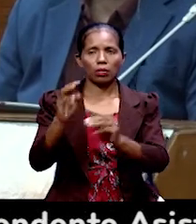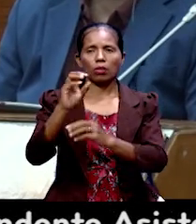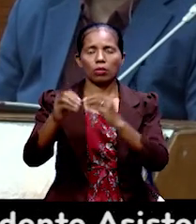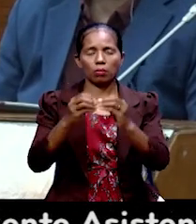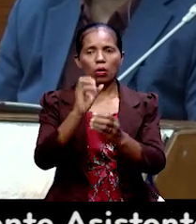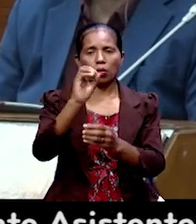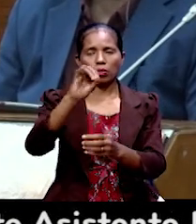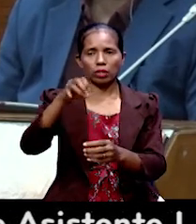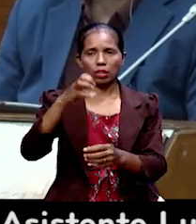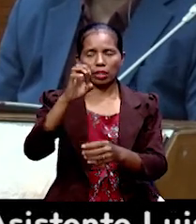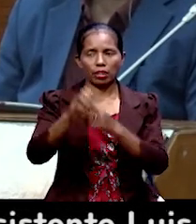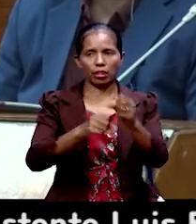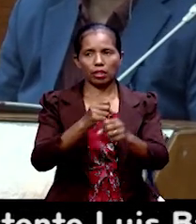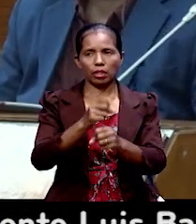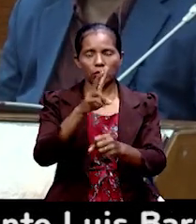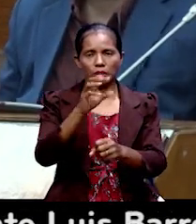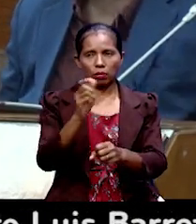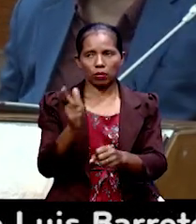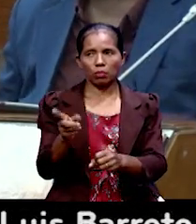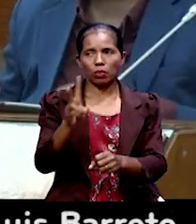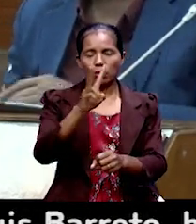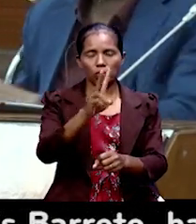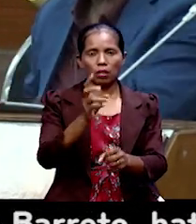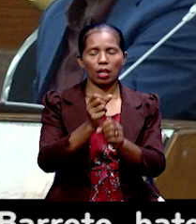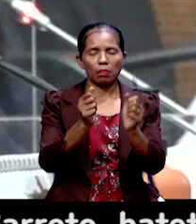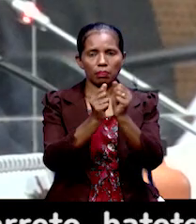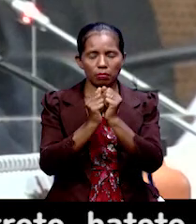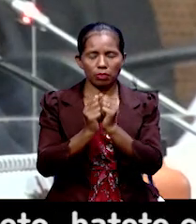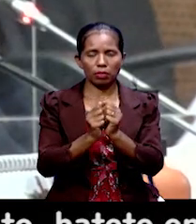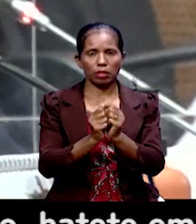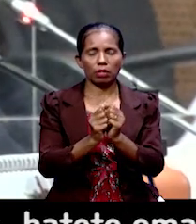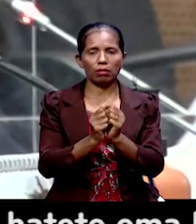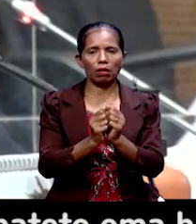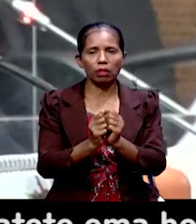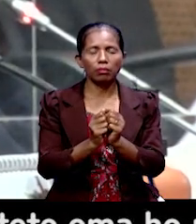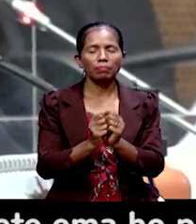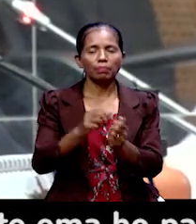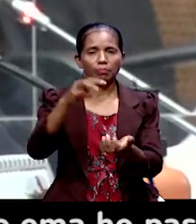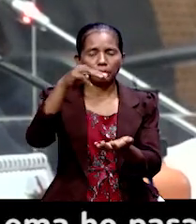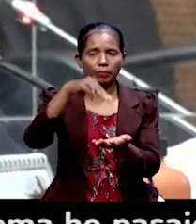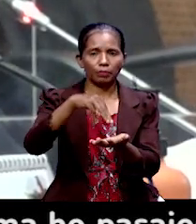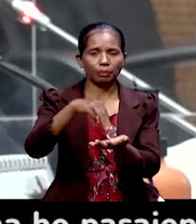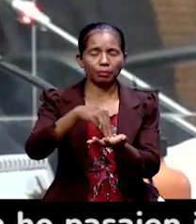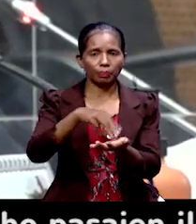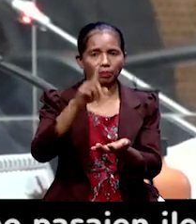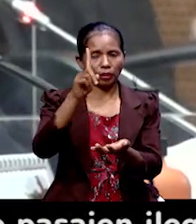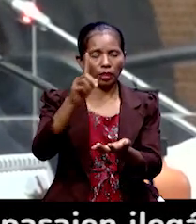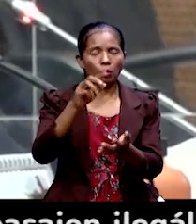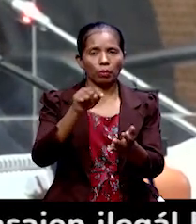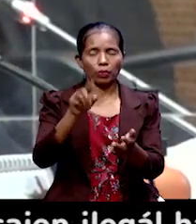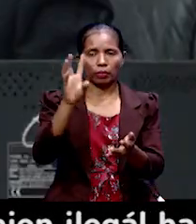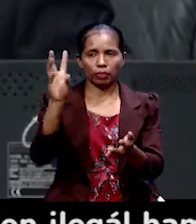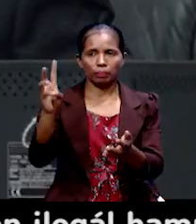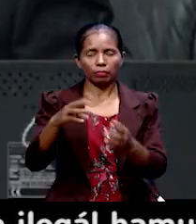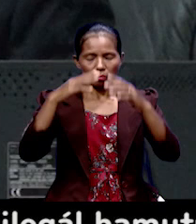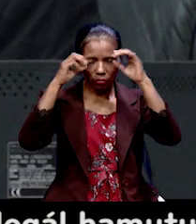zeral estado tinen rihun rua rua nulu reseng rua nebe hamutuk bilhão ija pontu neng liu. Presidente do Parlamento Nacional,